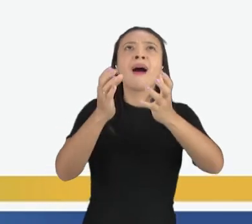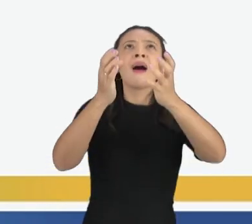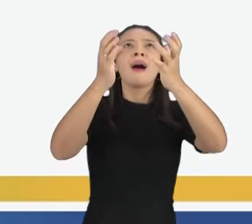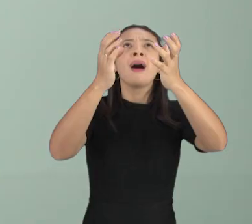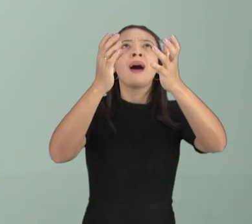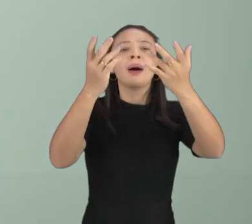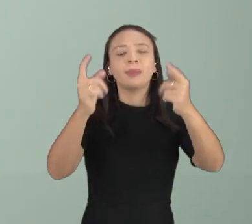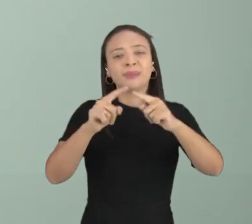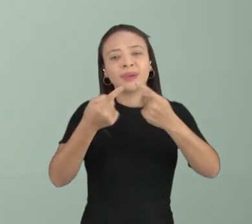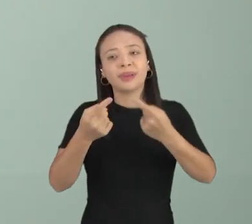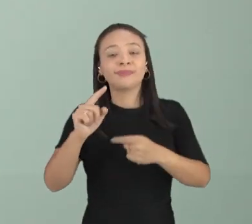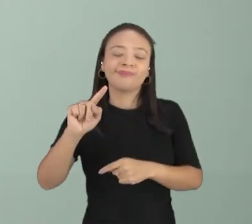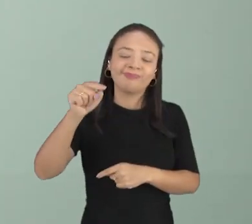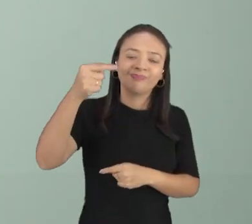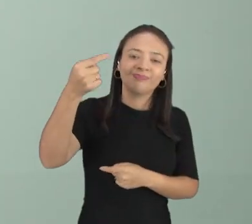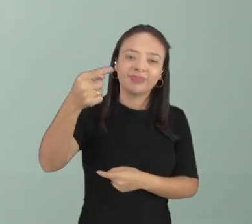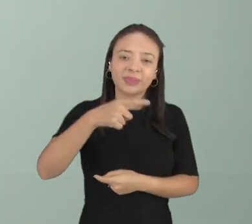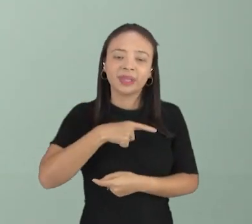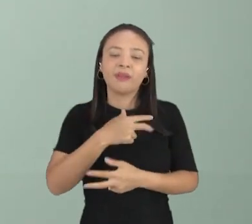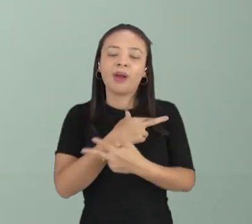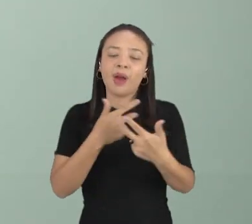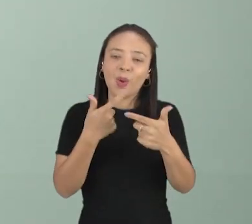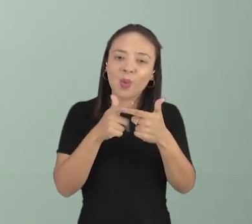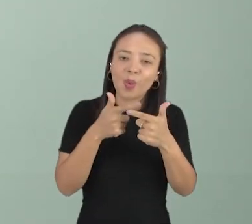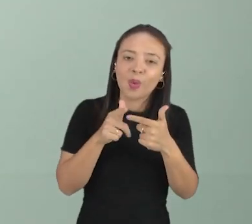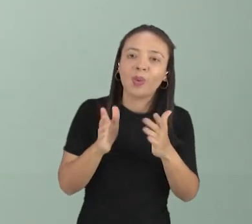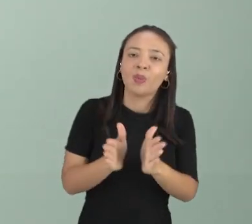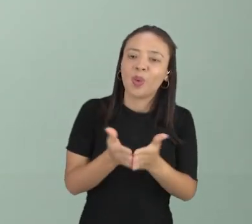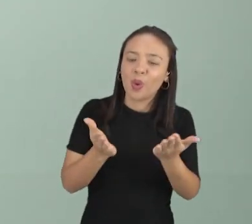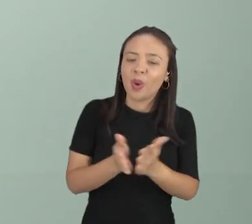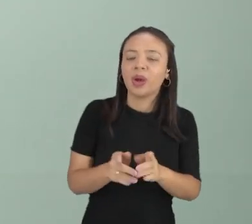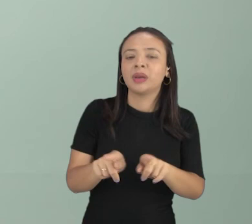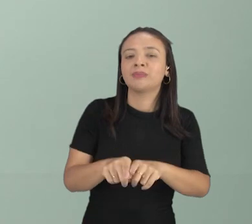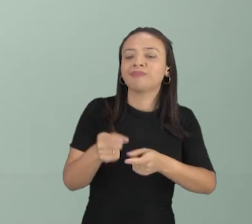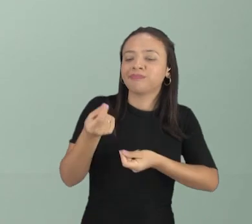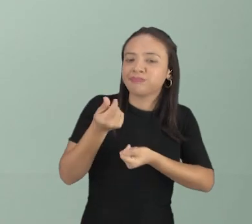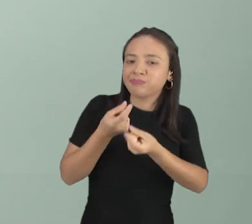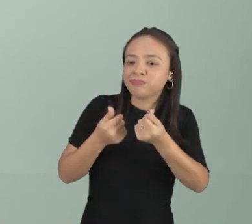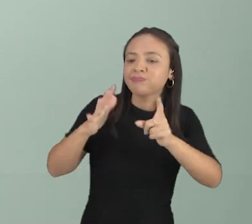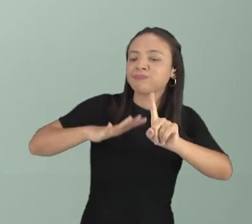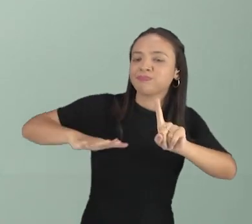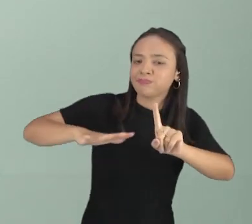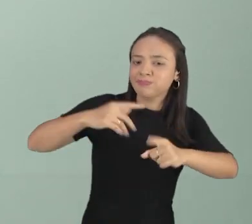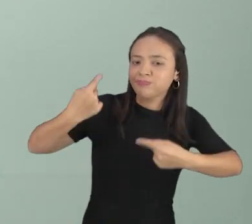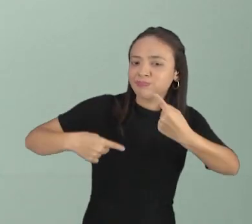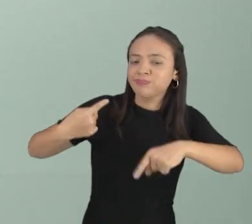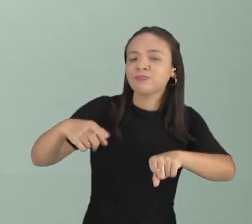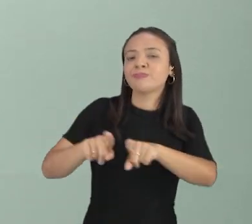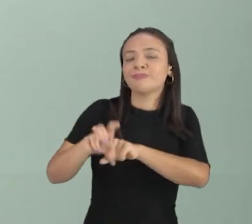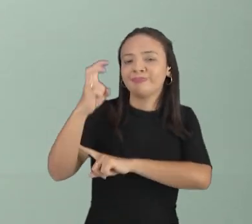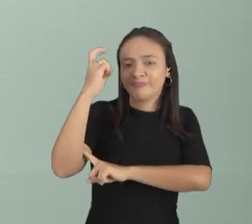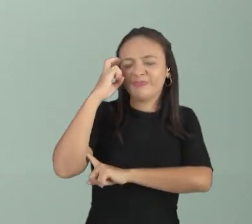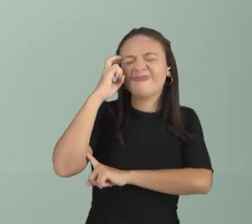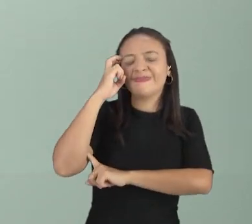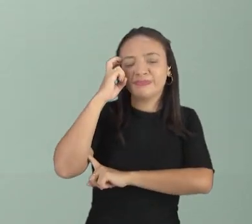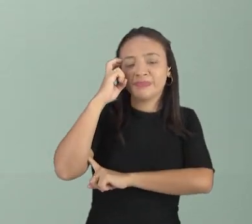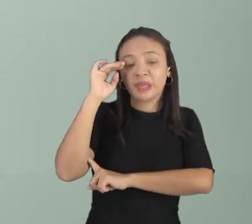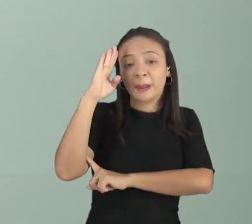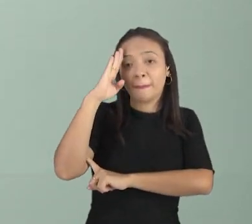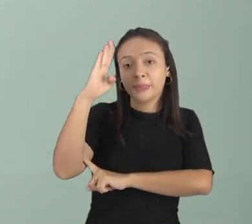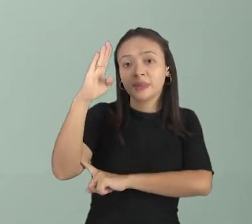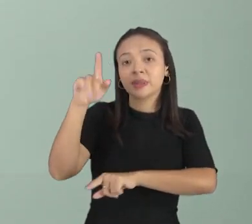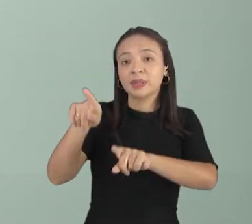a gente vem com grandes mazelas aí, políticas econômicas, sociais, culturais, né? E principalmente